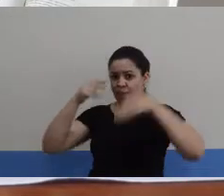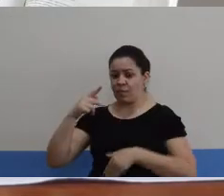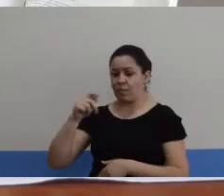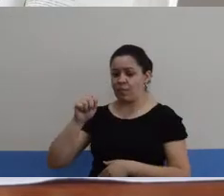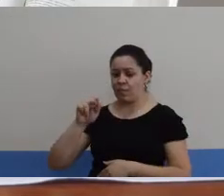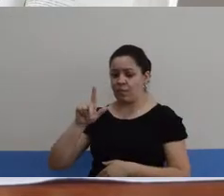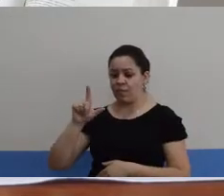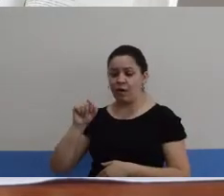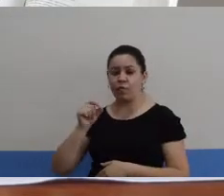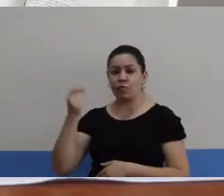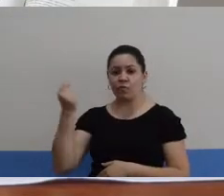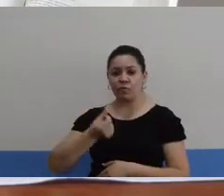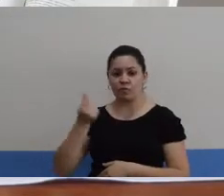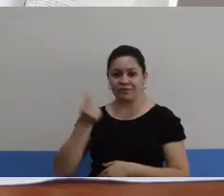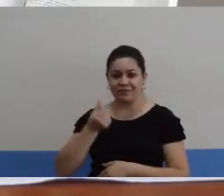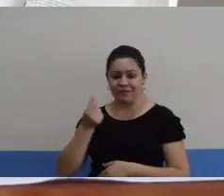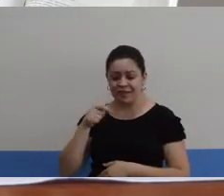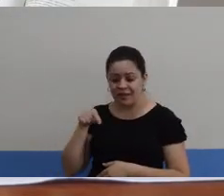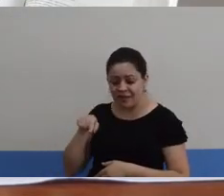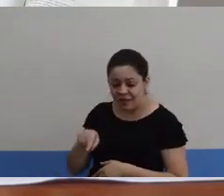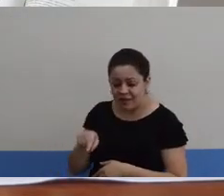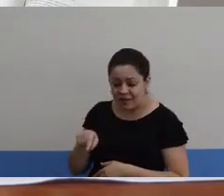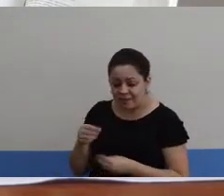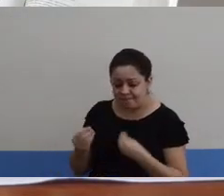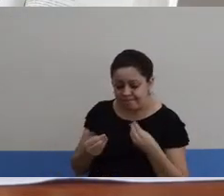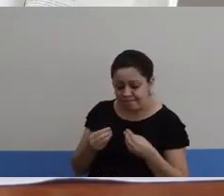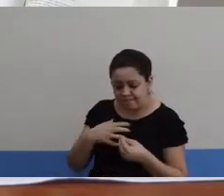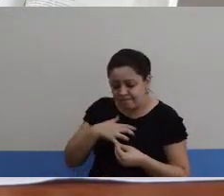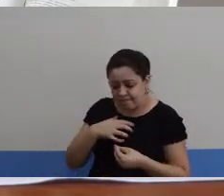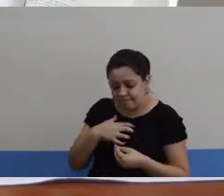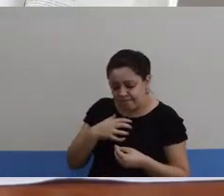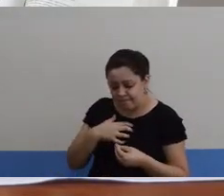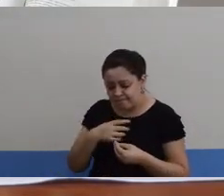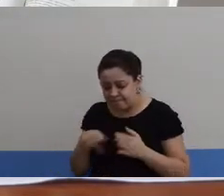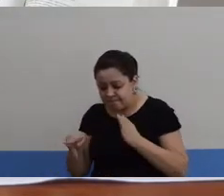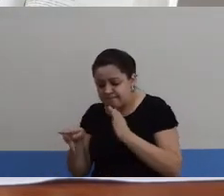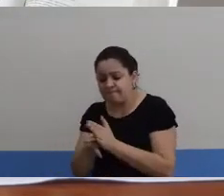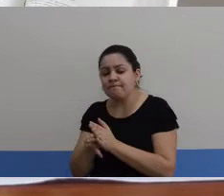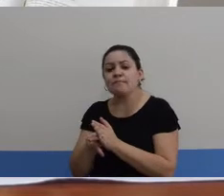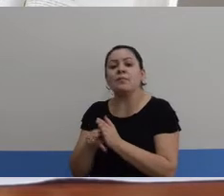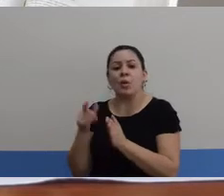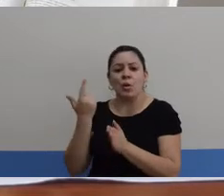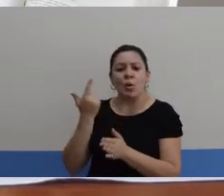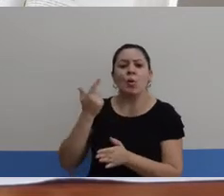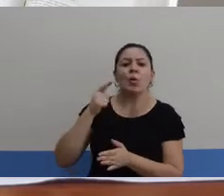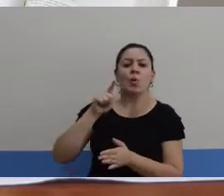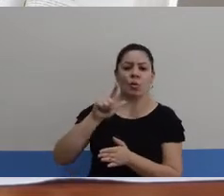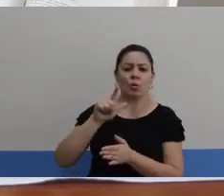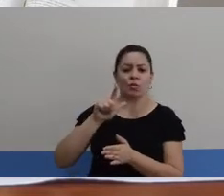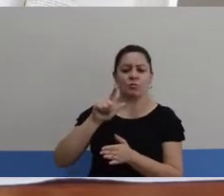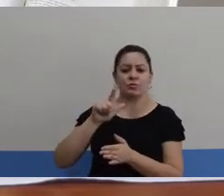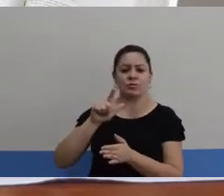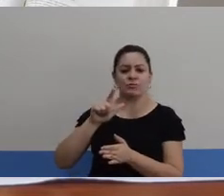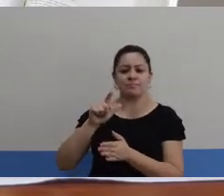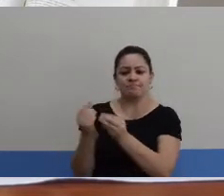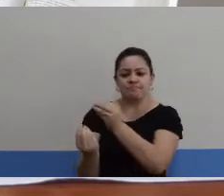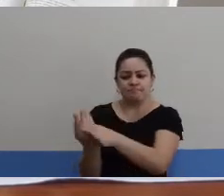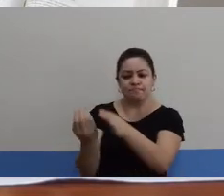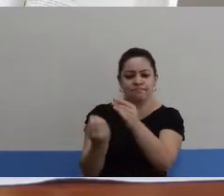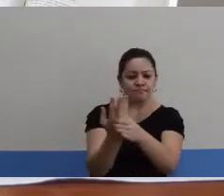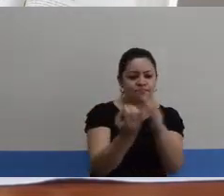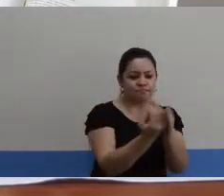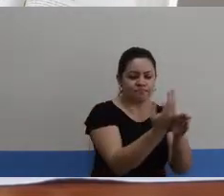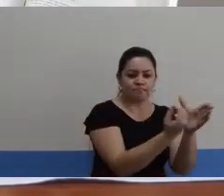a trazer um moto próprio que estabelecesse sínodos,